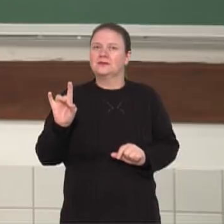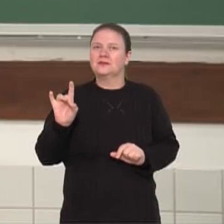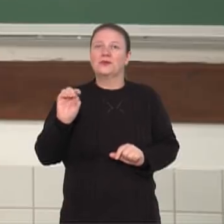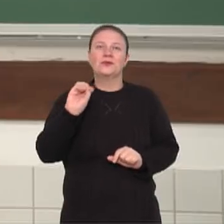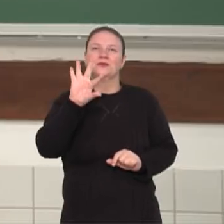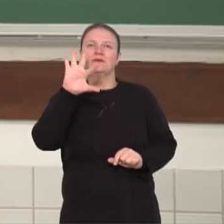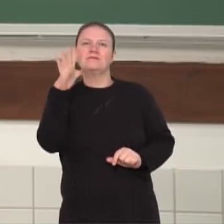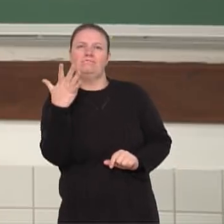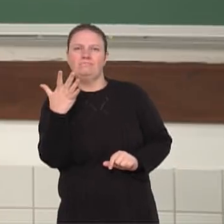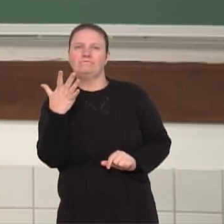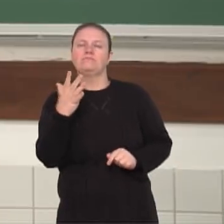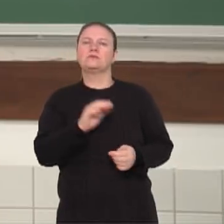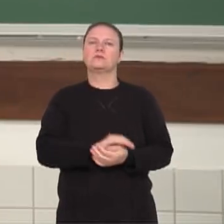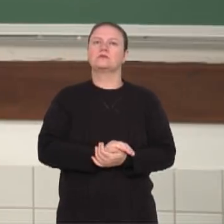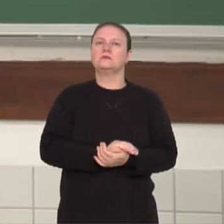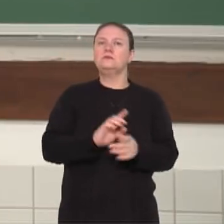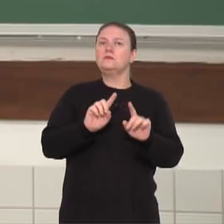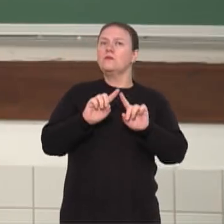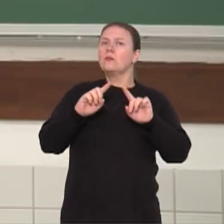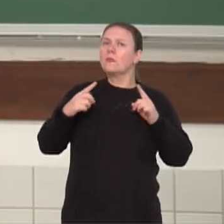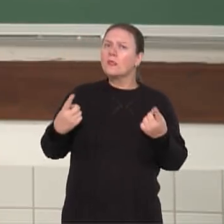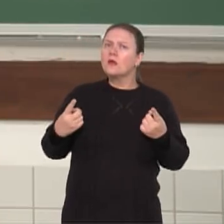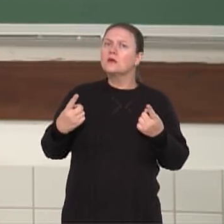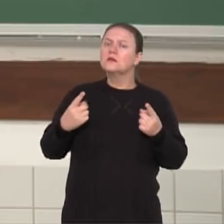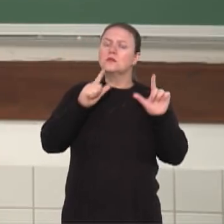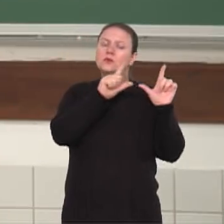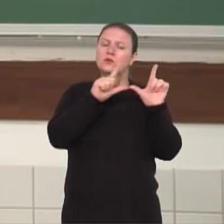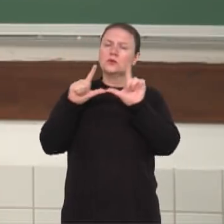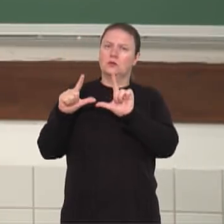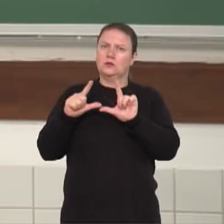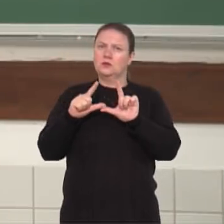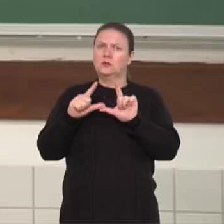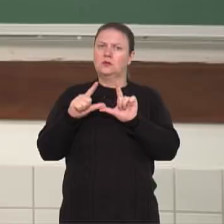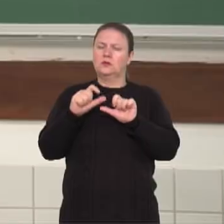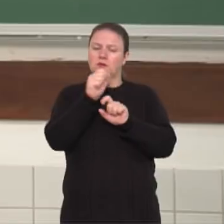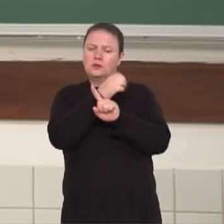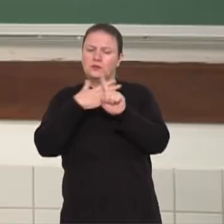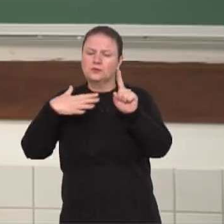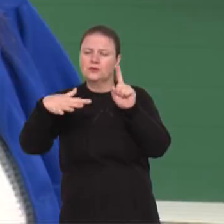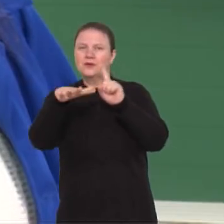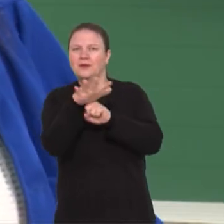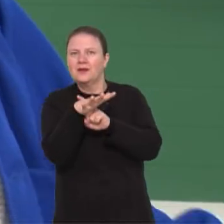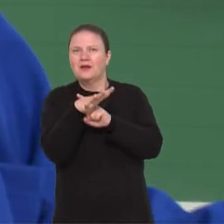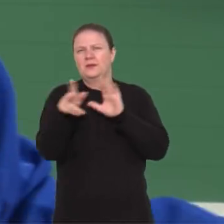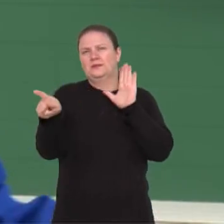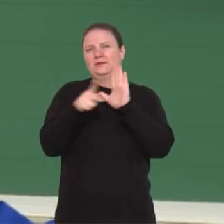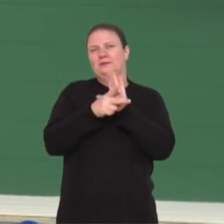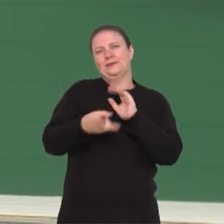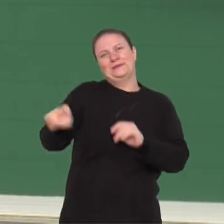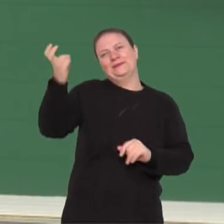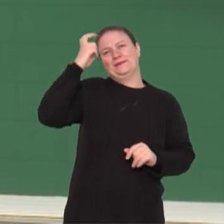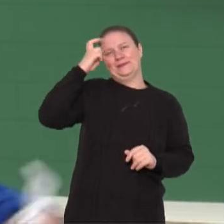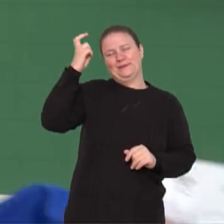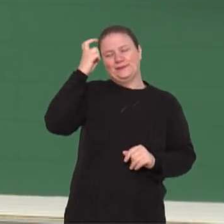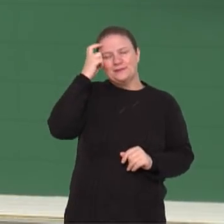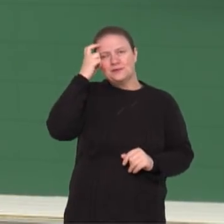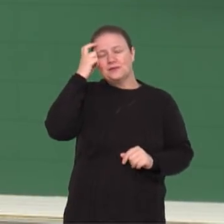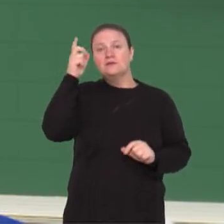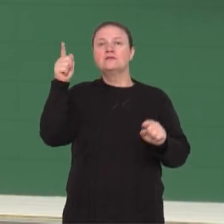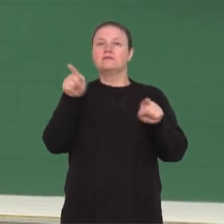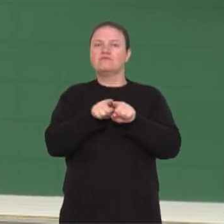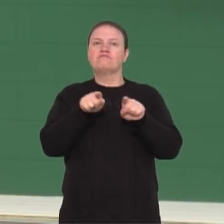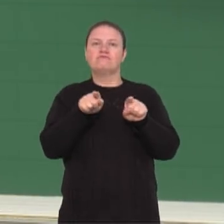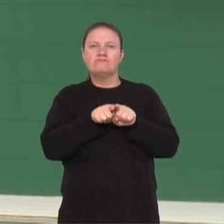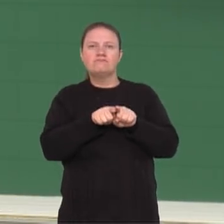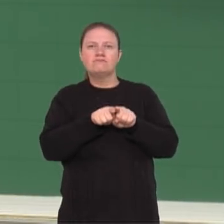situações cotidianas, né? Mas digamos assim que as tirinhas são questões sociais e culturais mais do